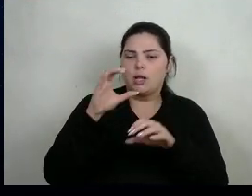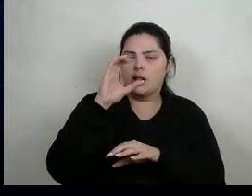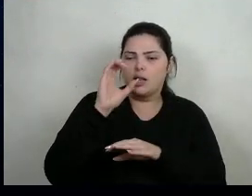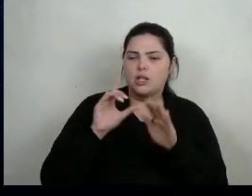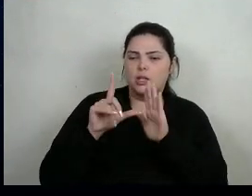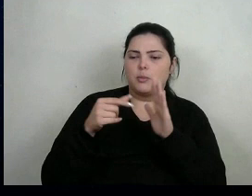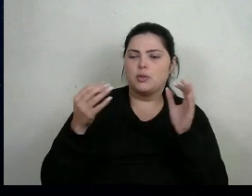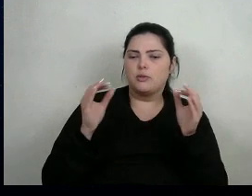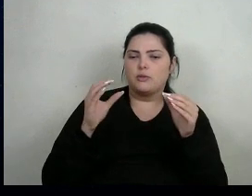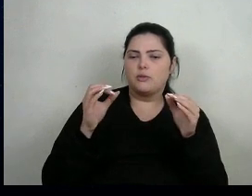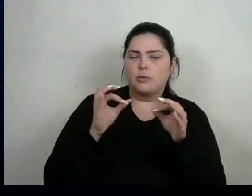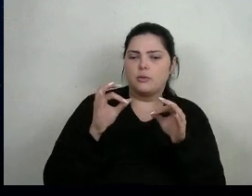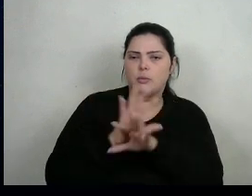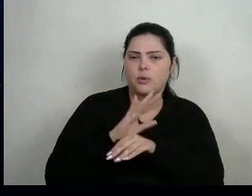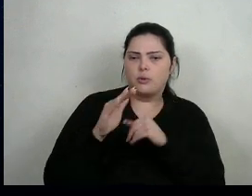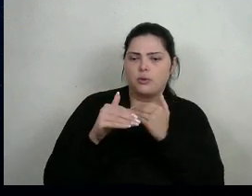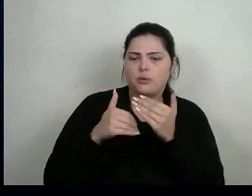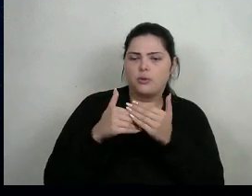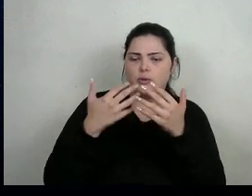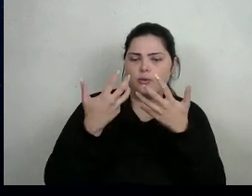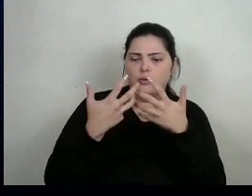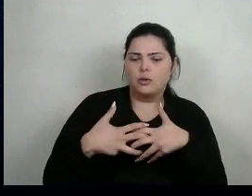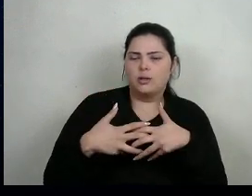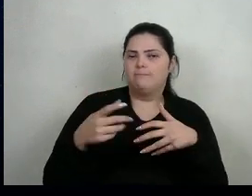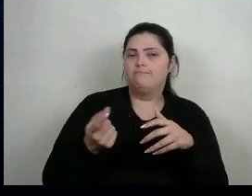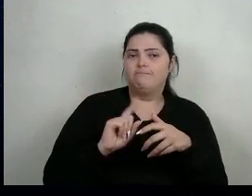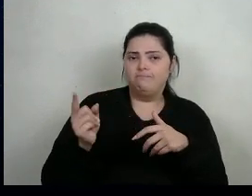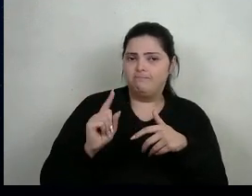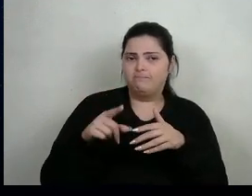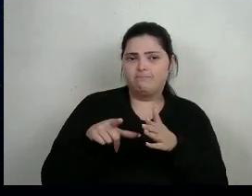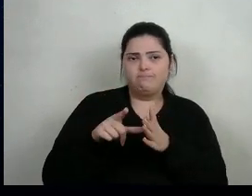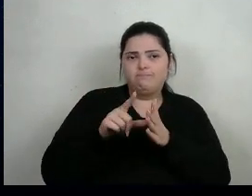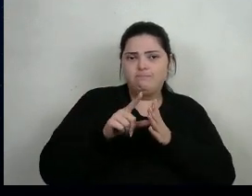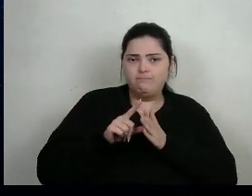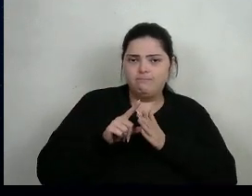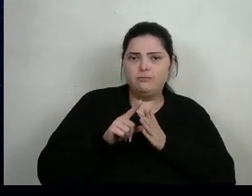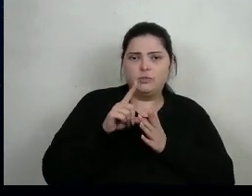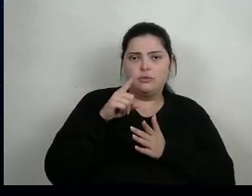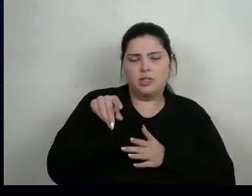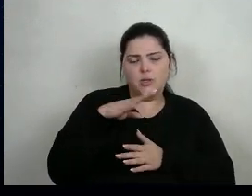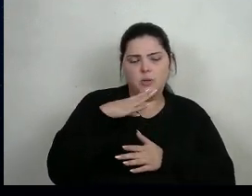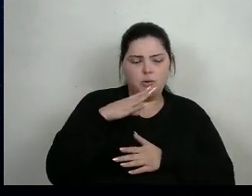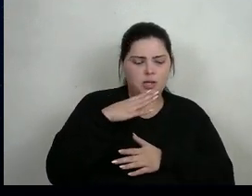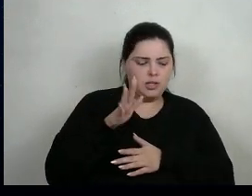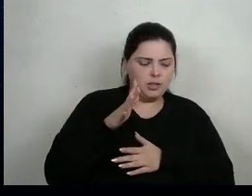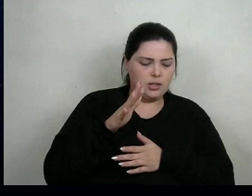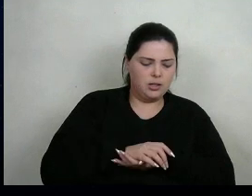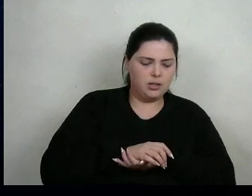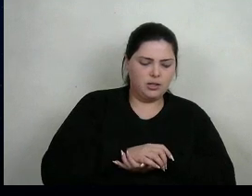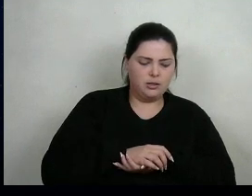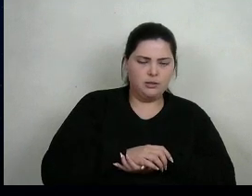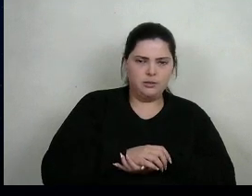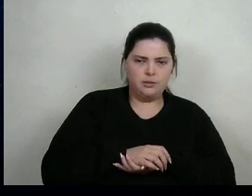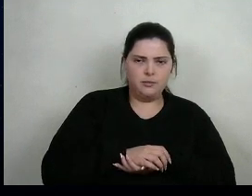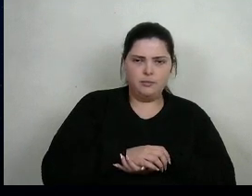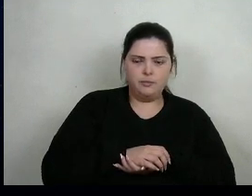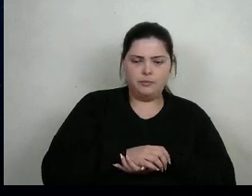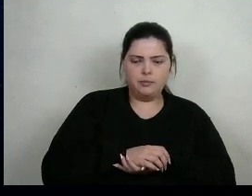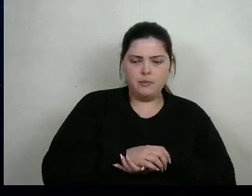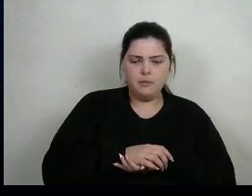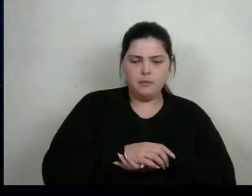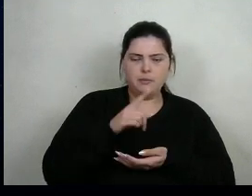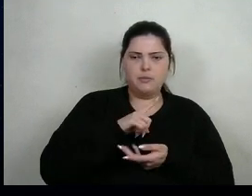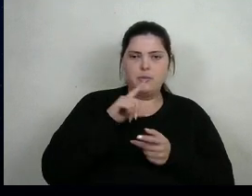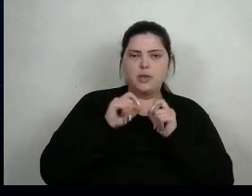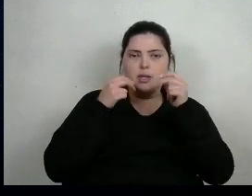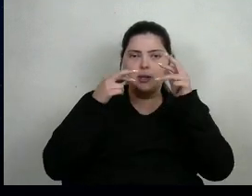funcionando antes disso alguns de vocês já devem ter passado para uma situação parecida com essa existia também essa expectativa